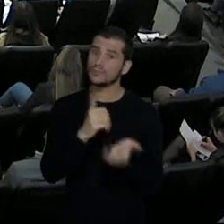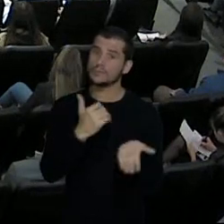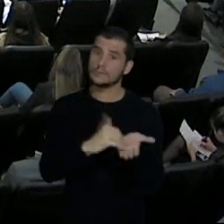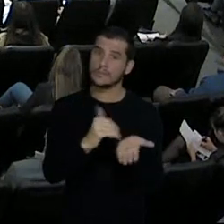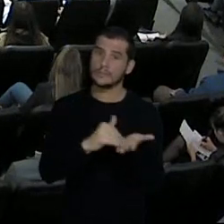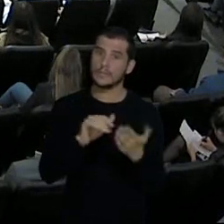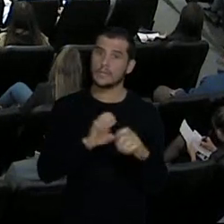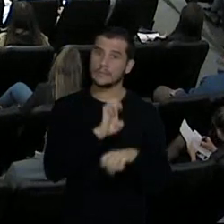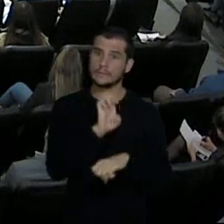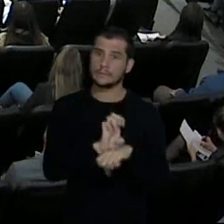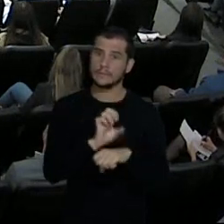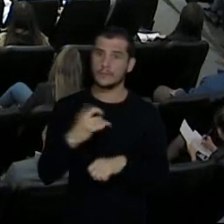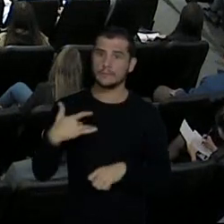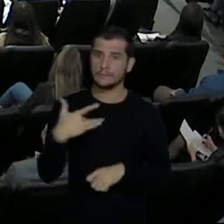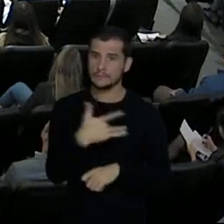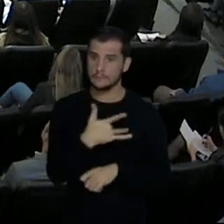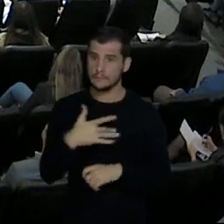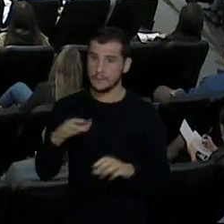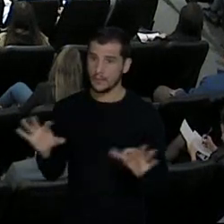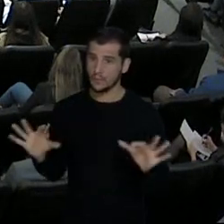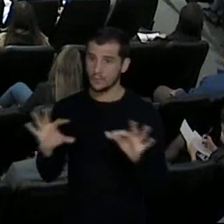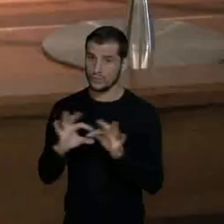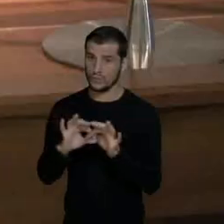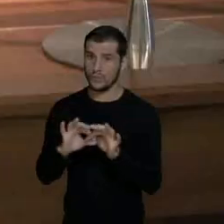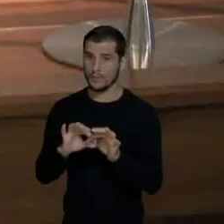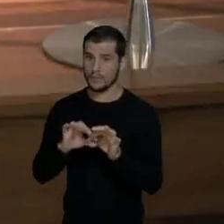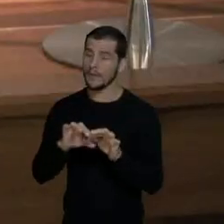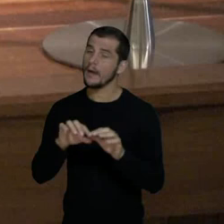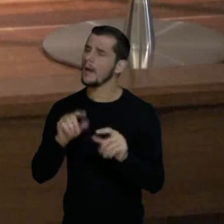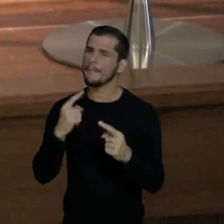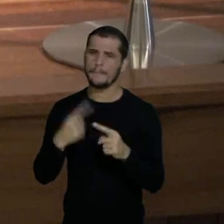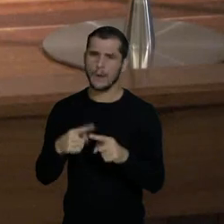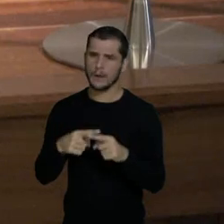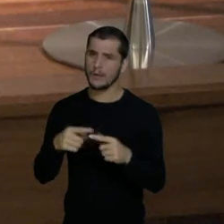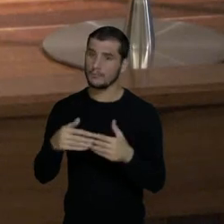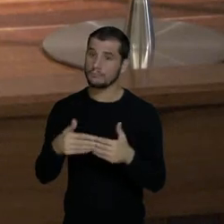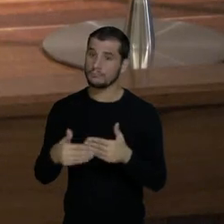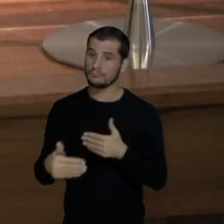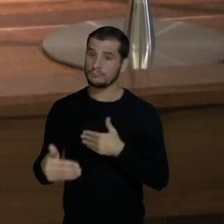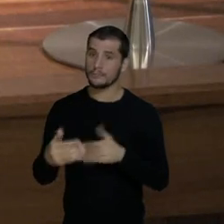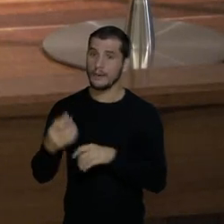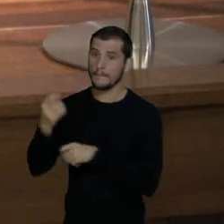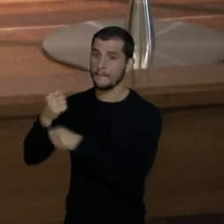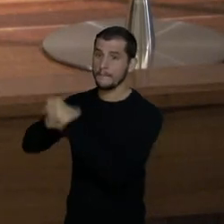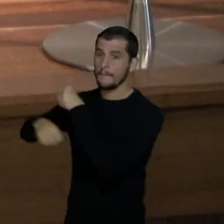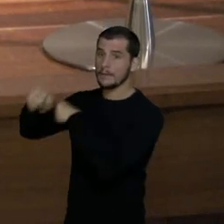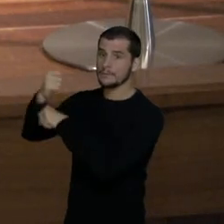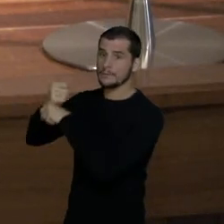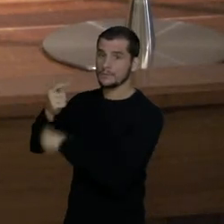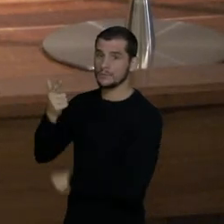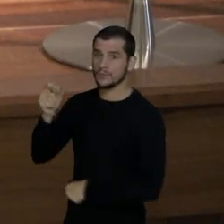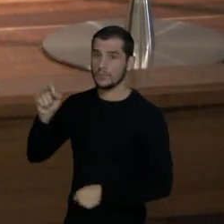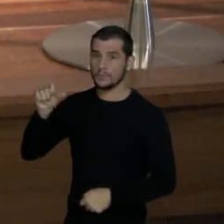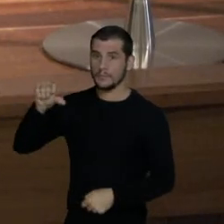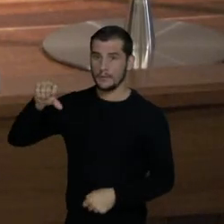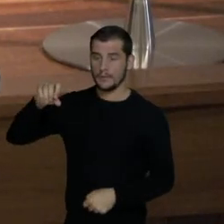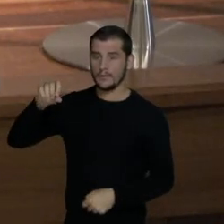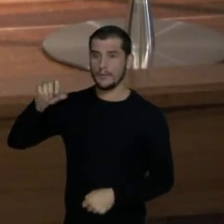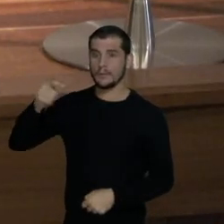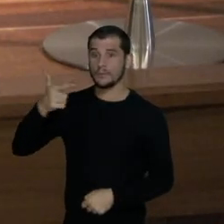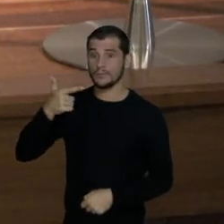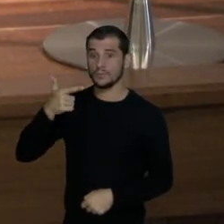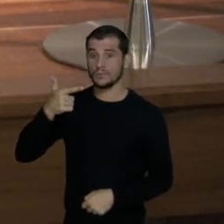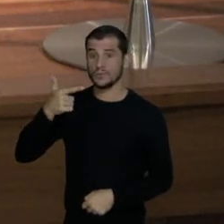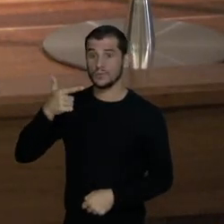justamente para poder implementar né porque desde 2009 nós temos a lei